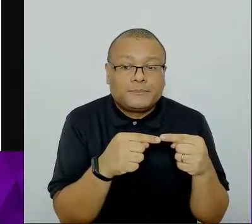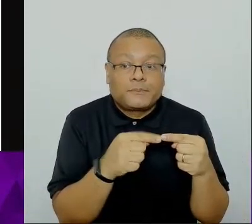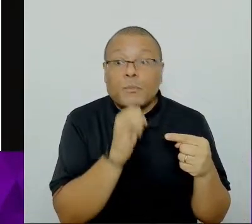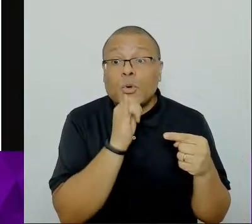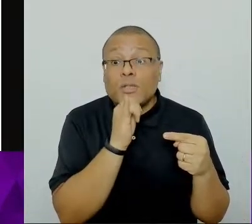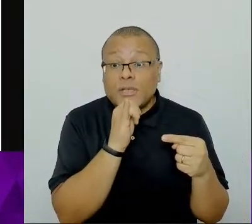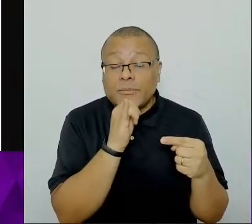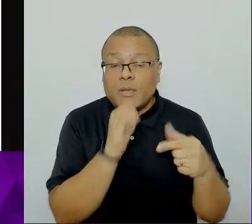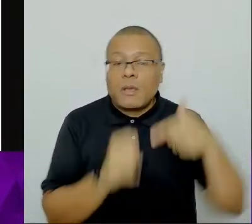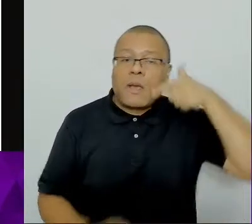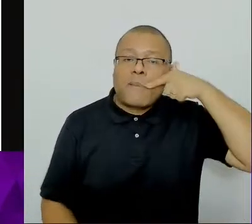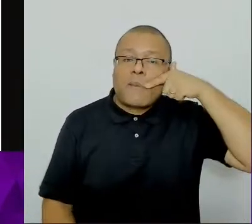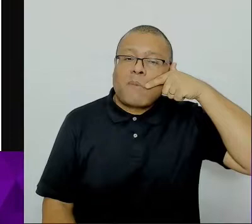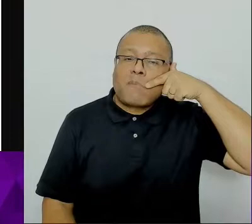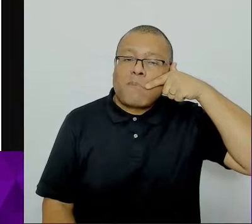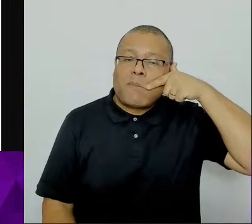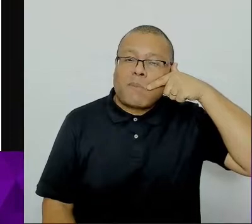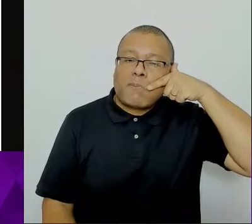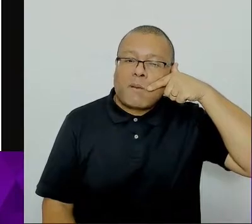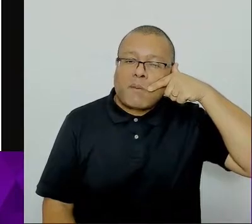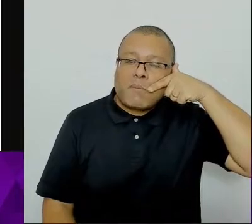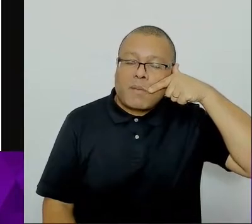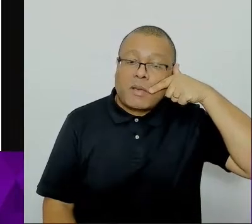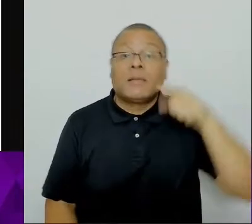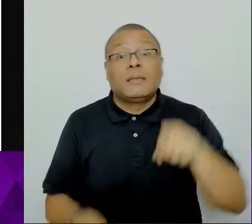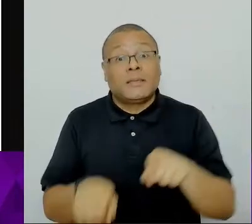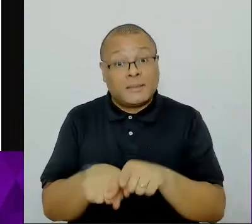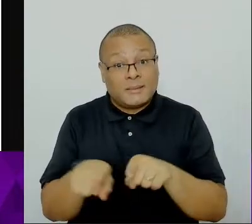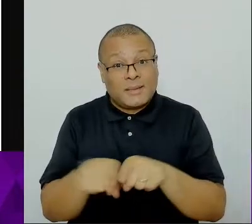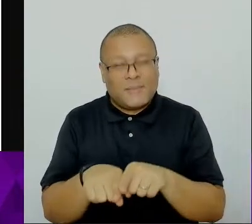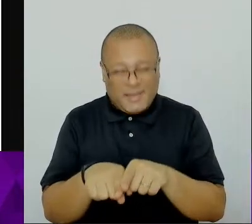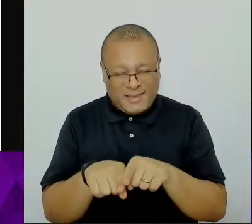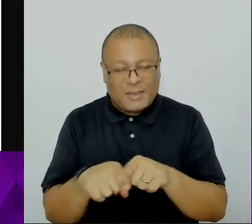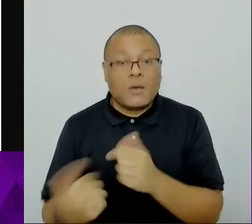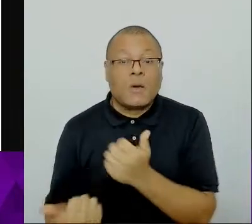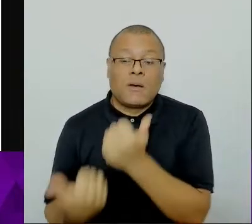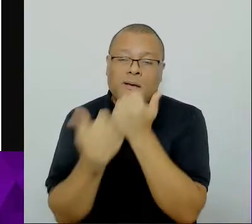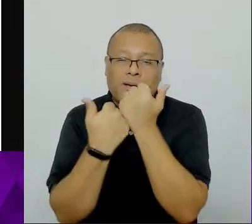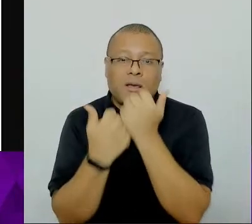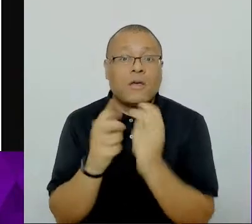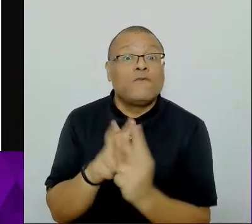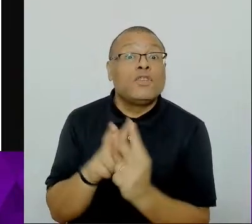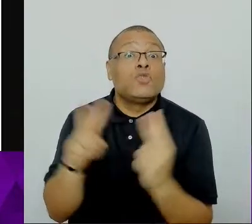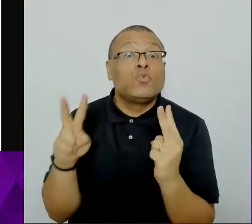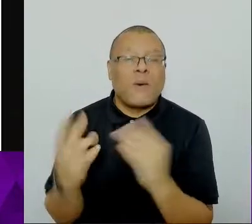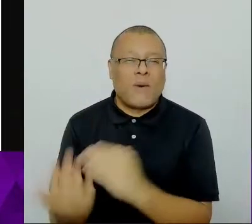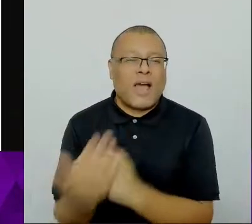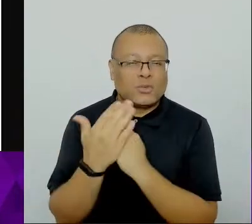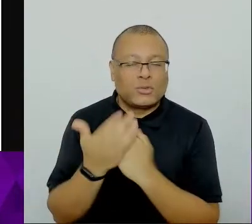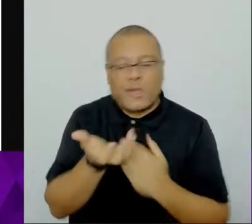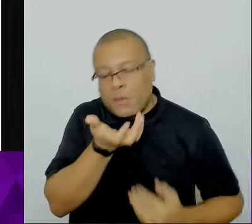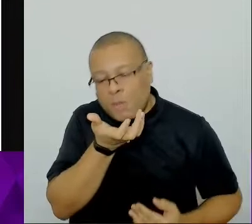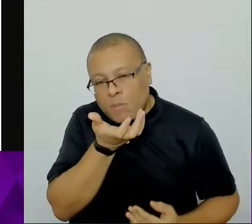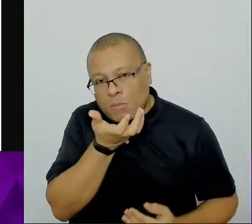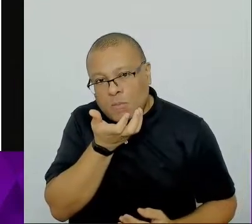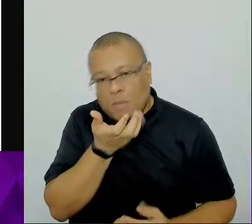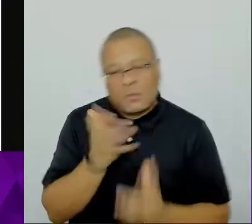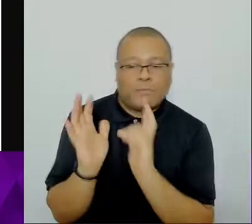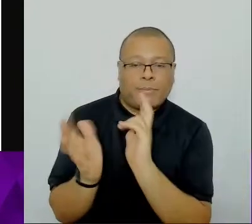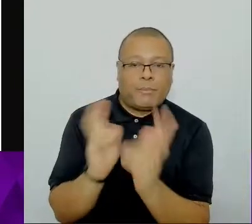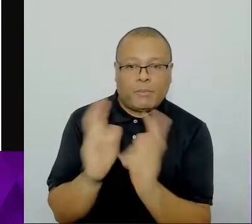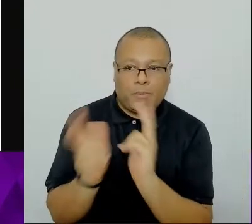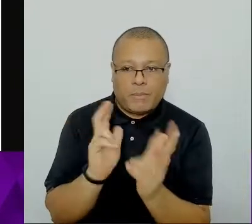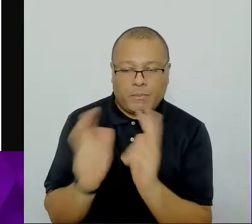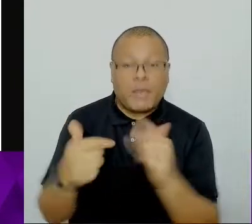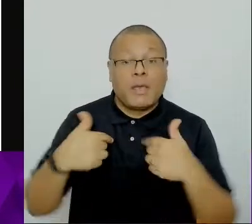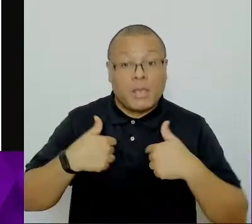call centers, os assistentes virtuais estão para todo lado, né? Volta e meia eu estou trabalhando